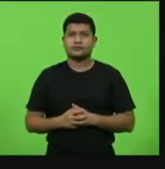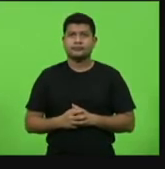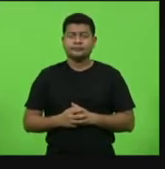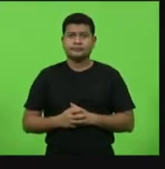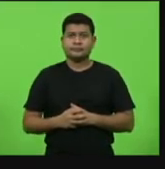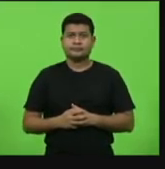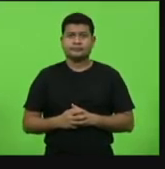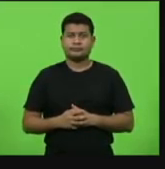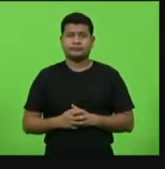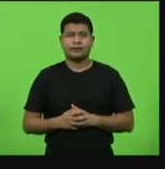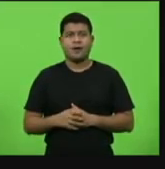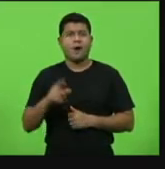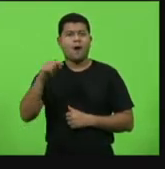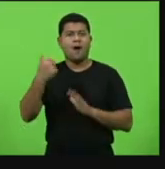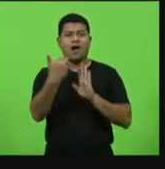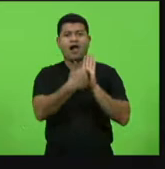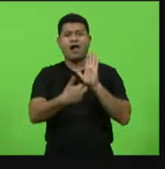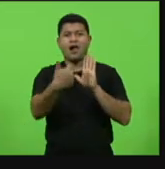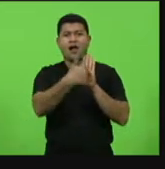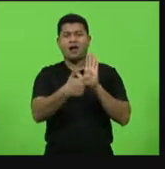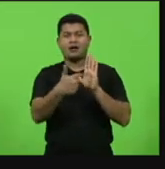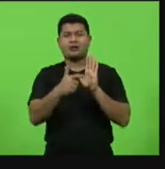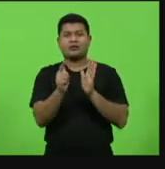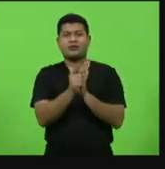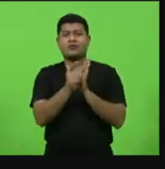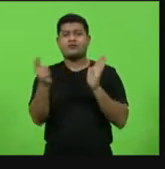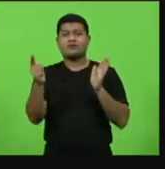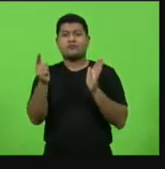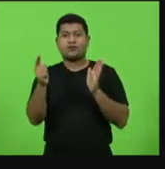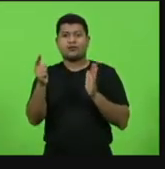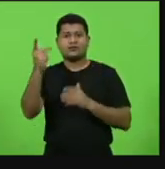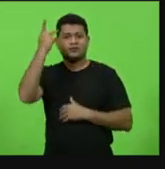Olha a charge do jornal Folha de São Paulo de ontem.